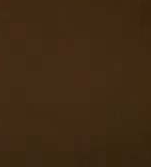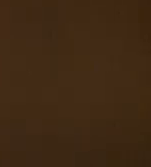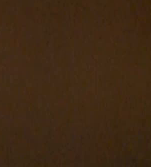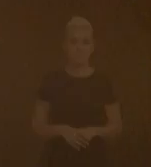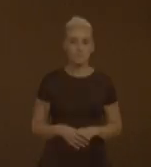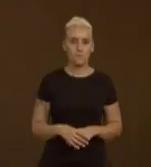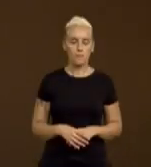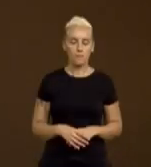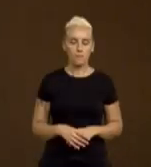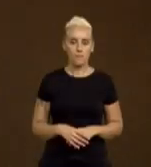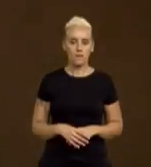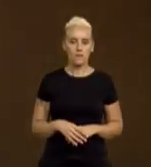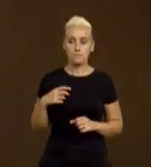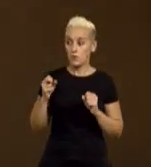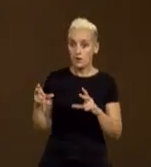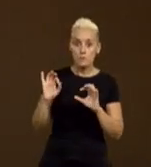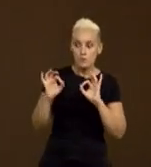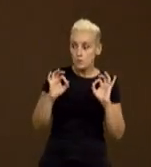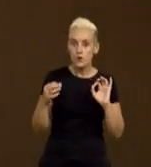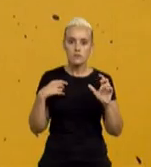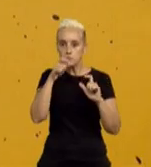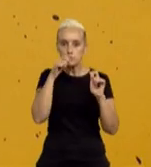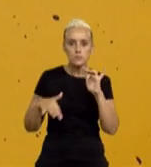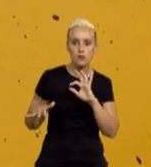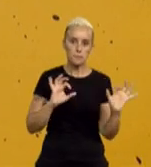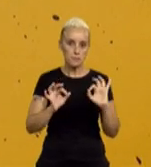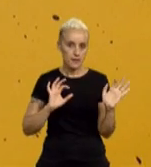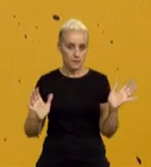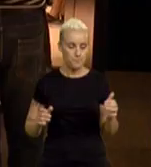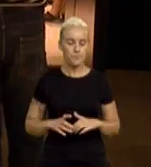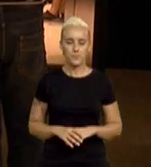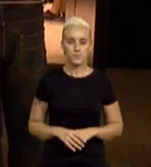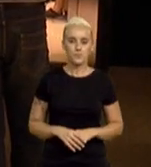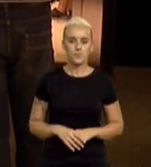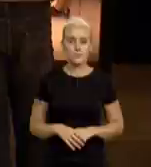Ok, vai lá. Eu deixo. Vai, pessoal.